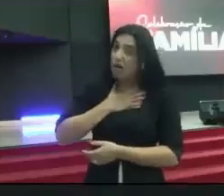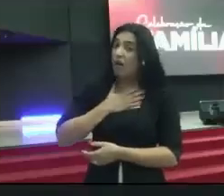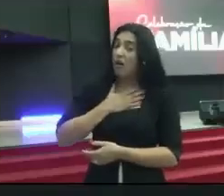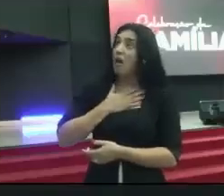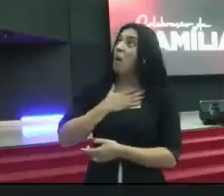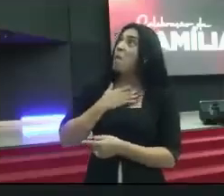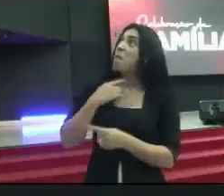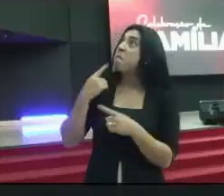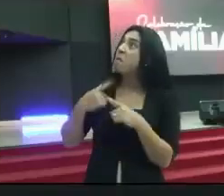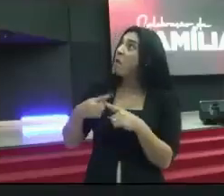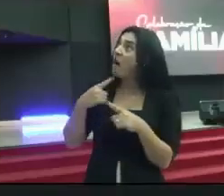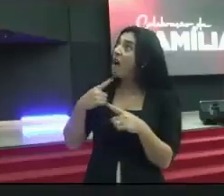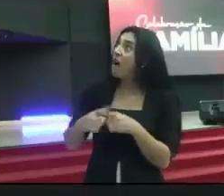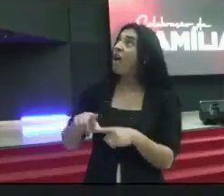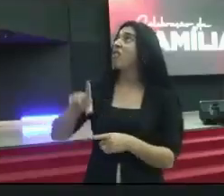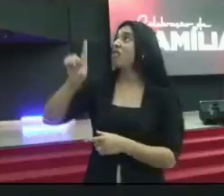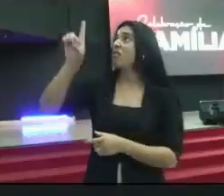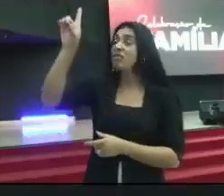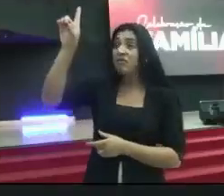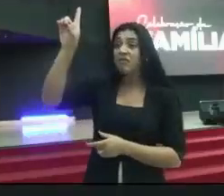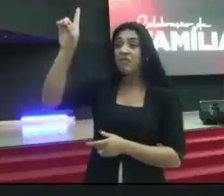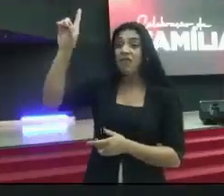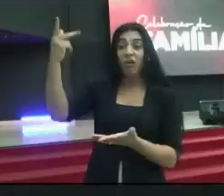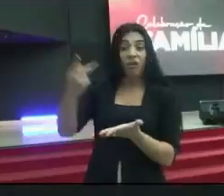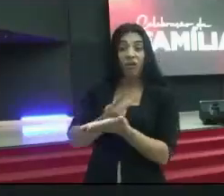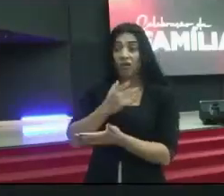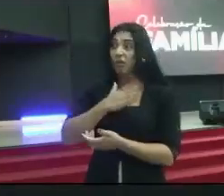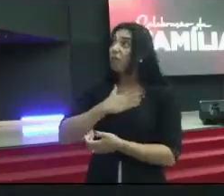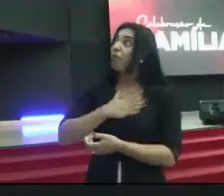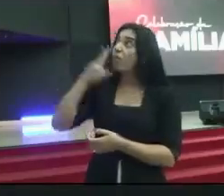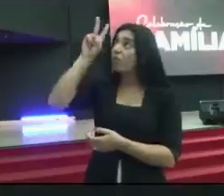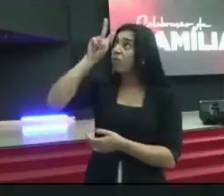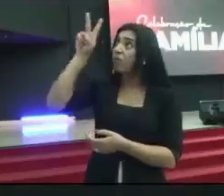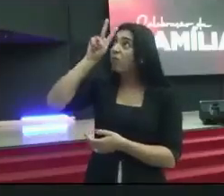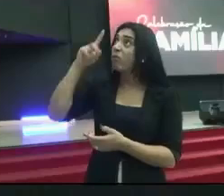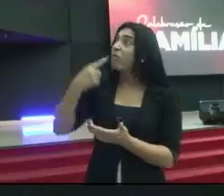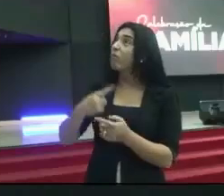Por que aconteceu isso na minha história?